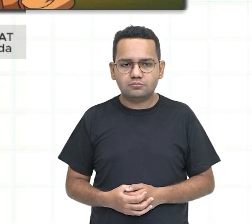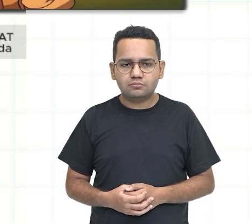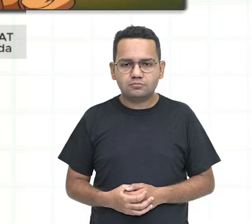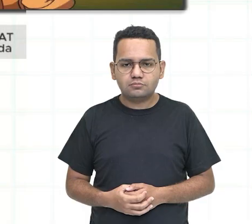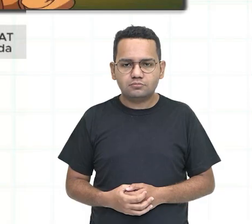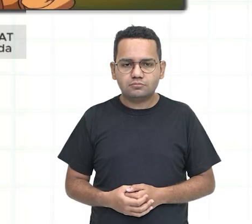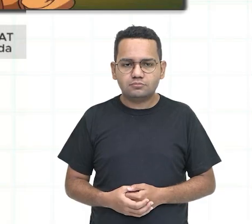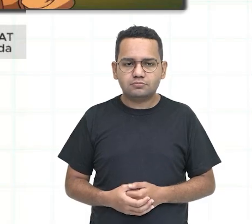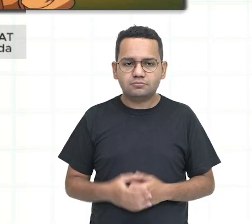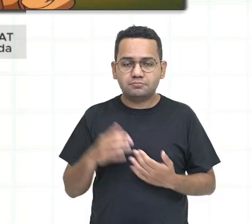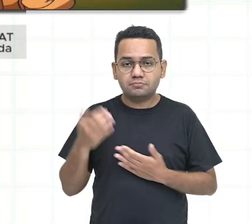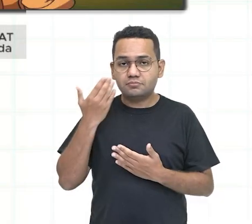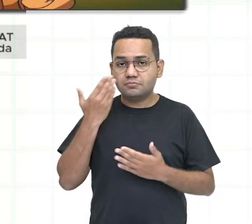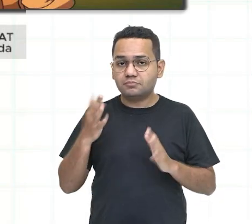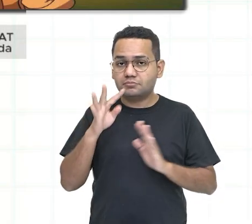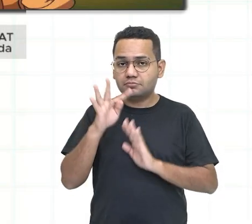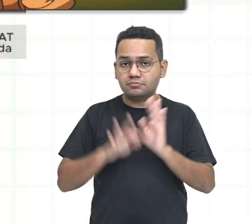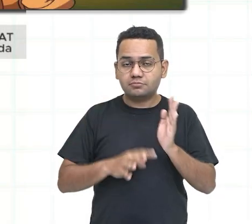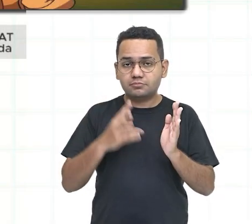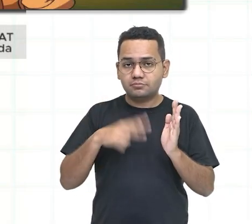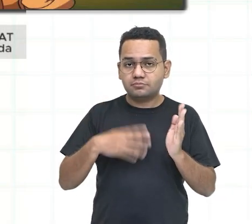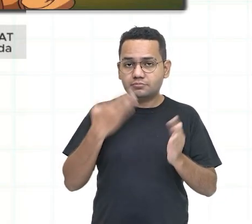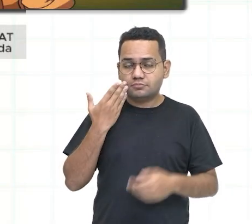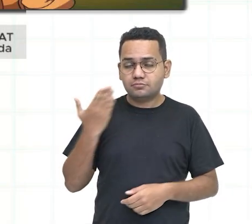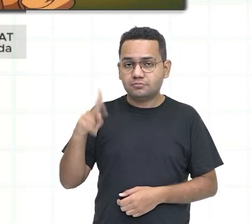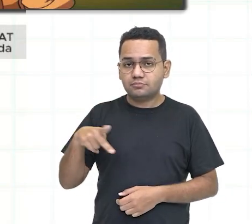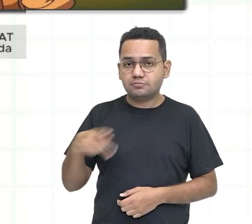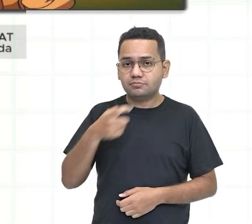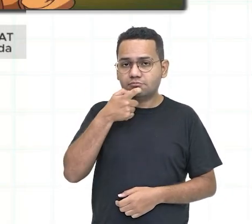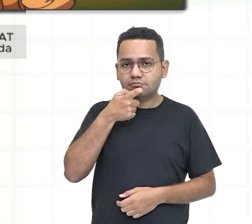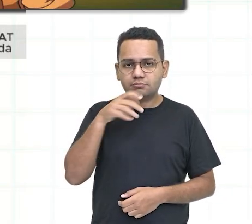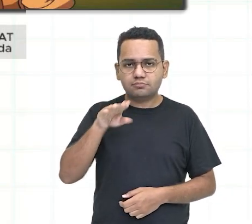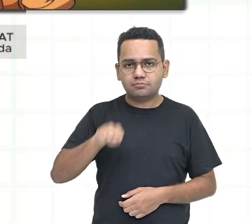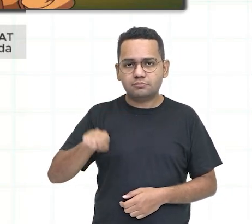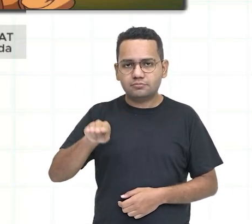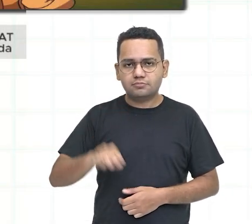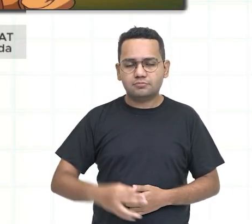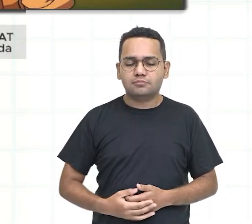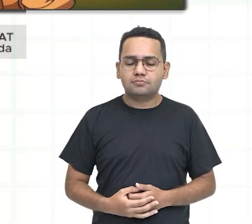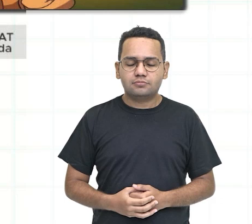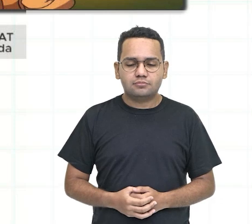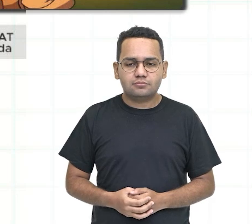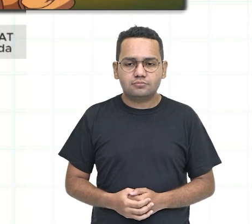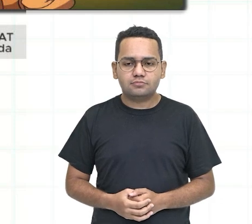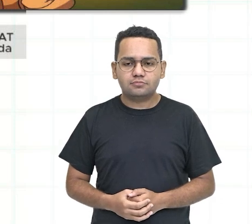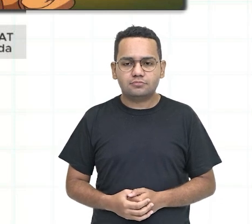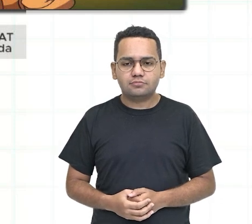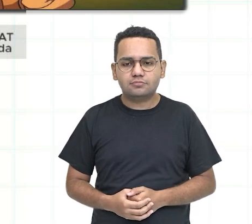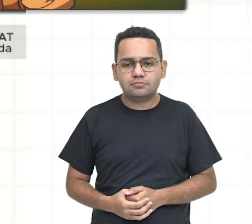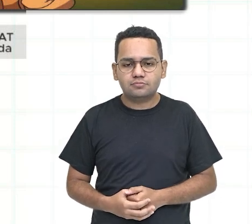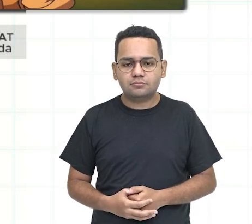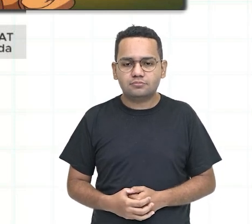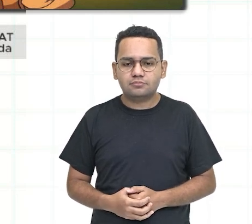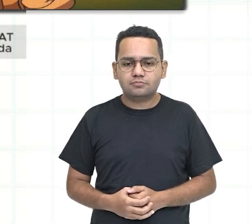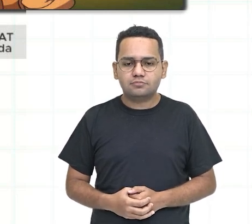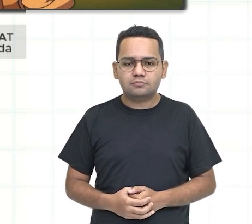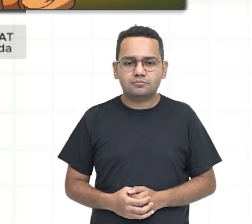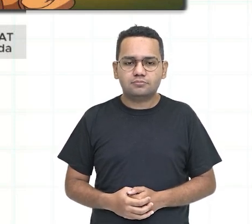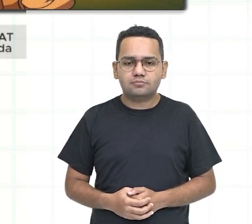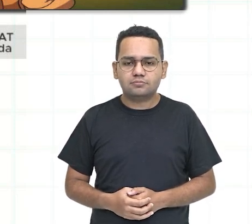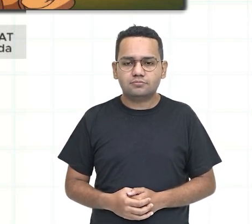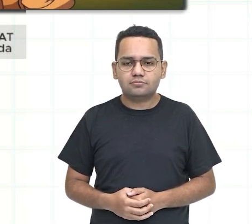British colonial authorities used English in governance and introduced it into